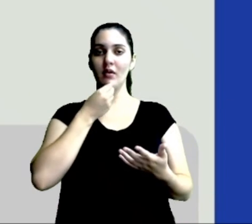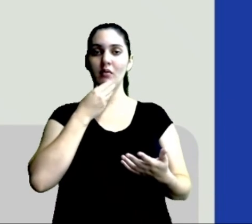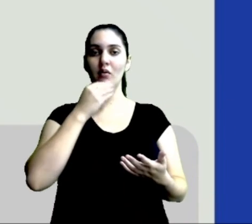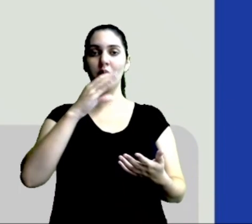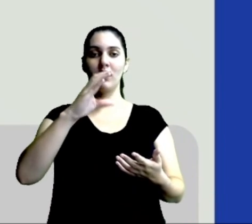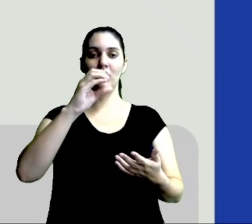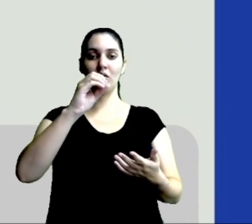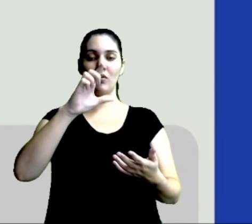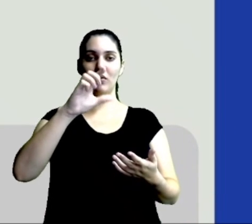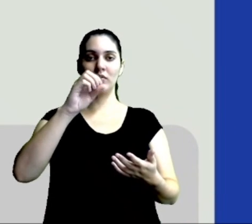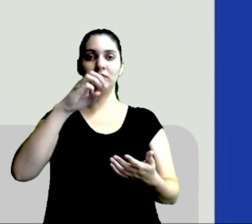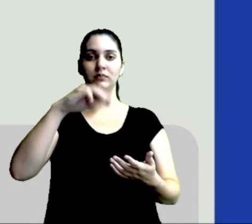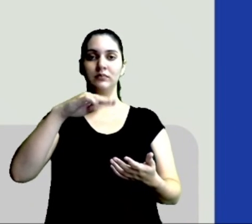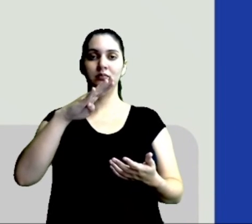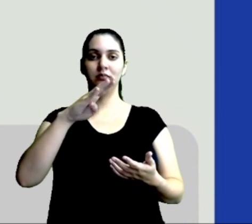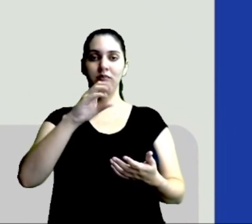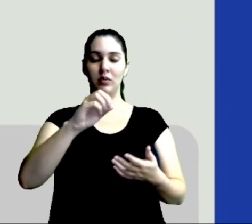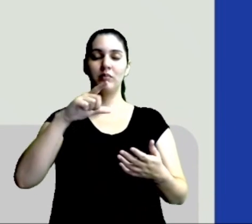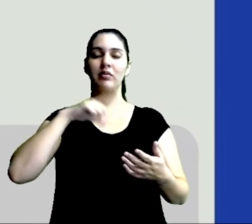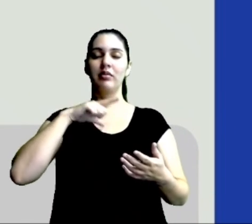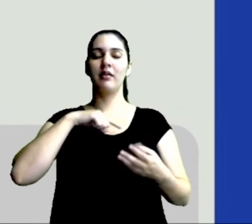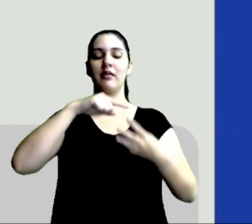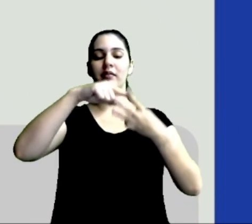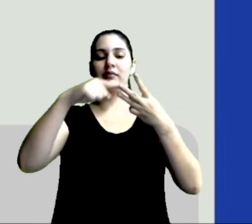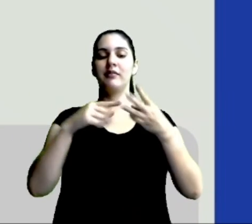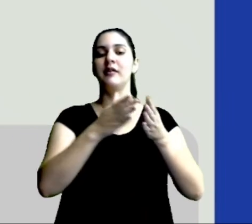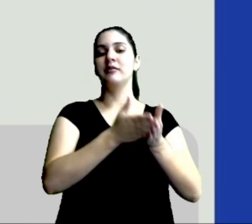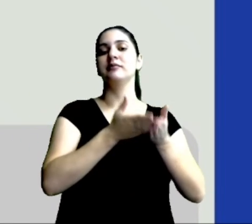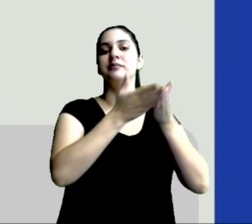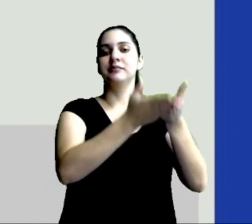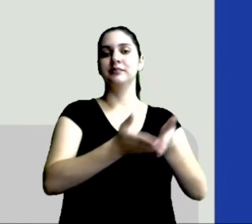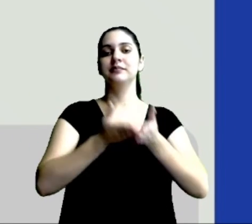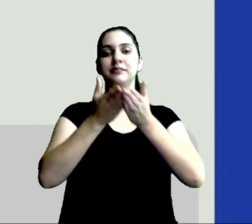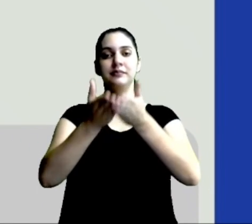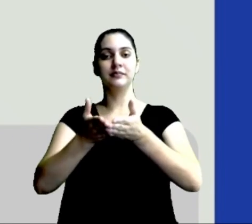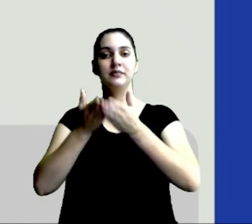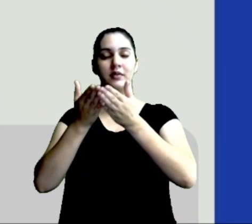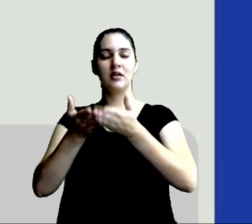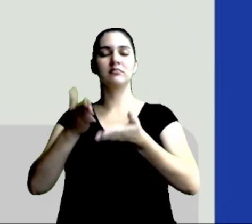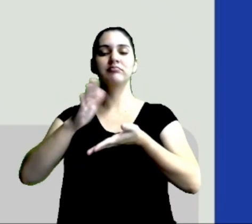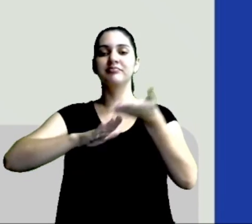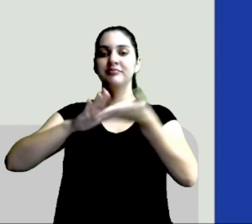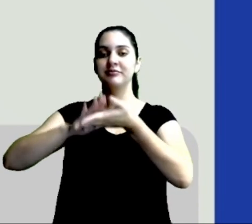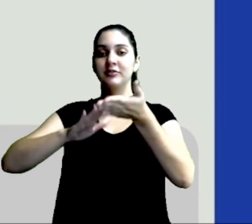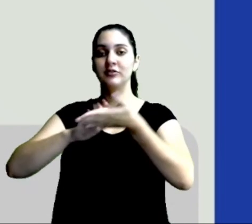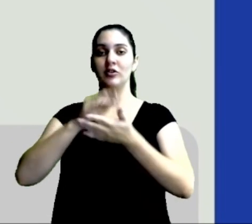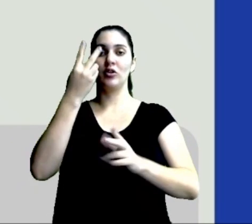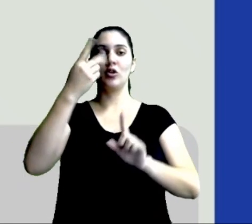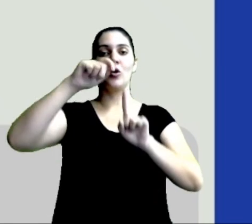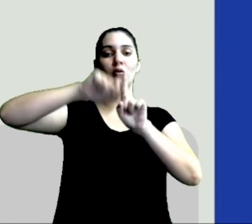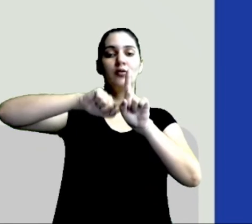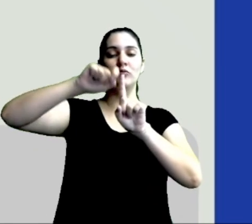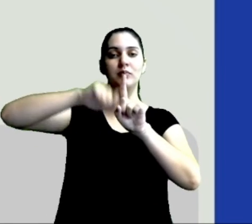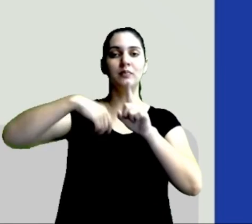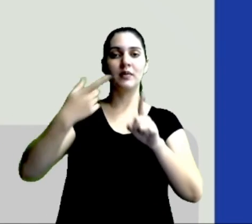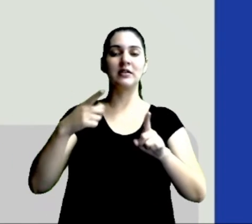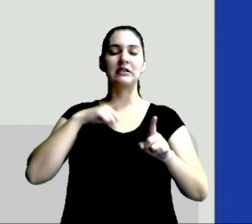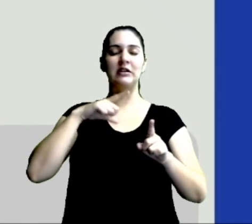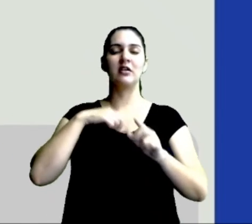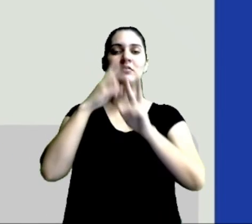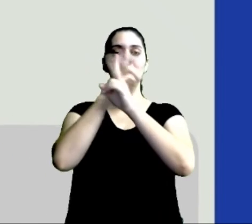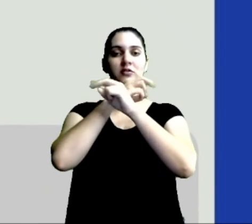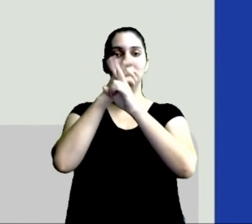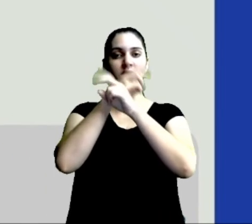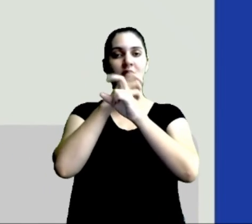Palos com 3 caravelas, Santa Maria, Pinta e Nina, e depois de velejar cerca de 2 meses embalado por fortes ventos favoráveis, teve uma